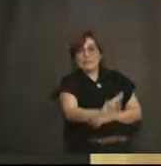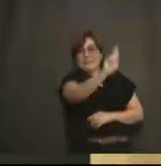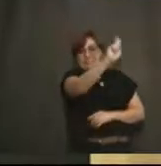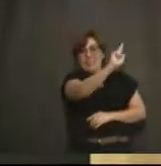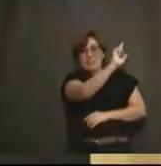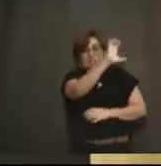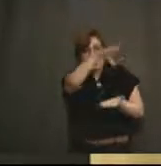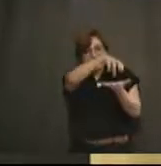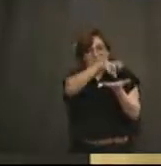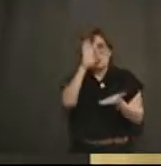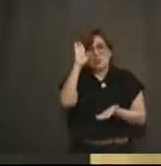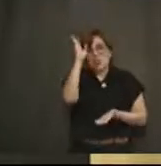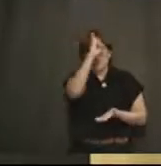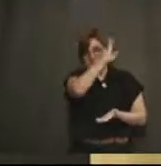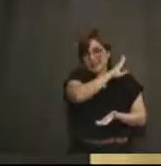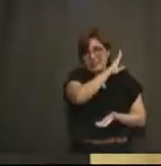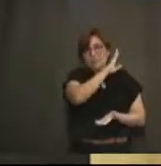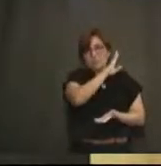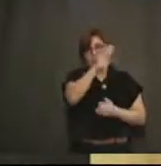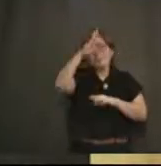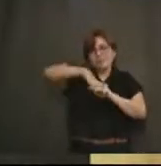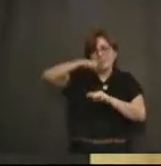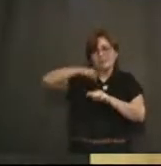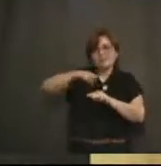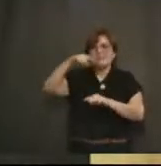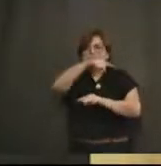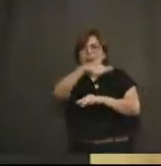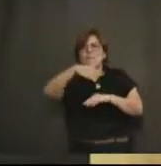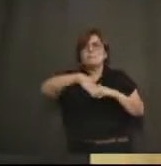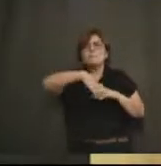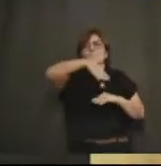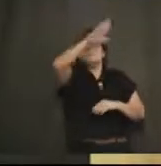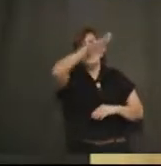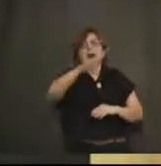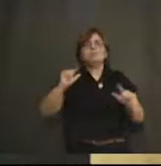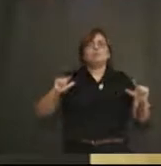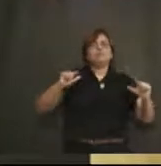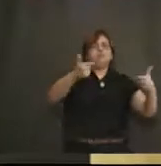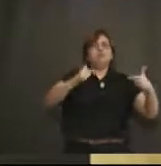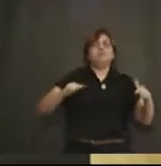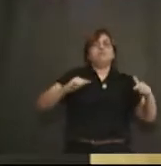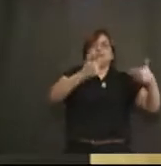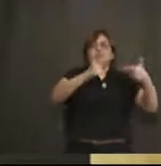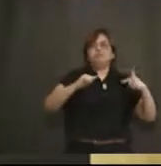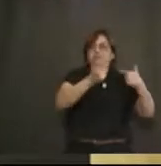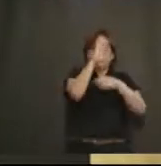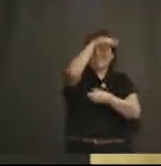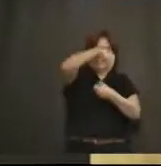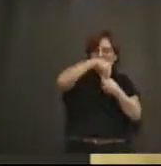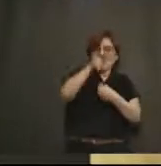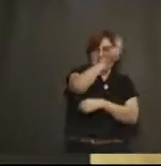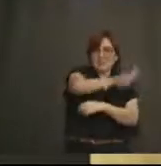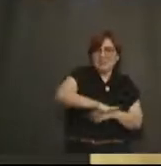de Matemática, que é um dos centros acadêmicos mais combativos na Universidade Federal do Pará.